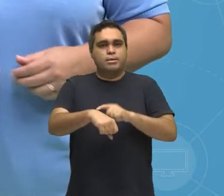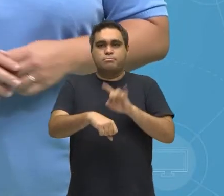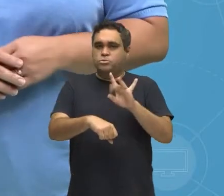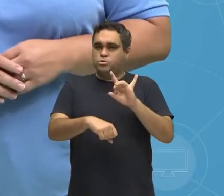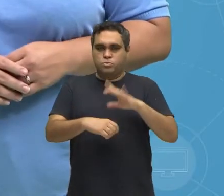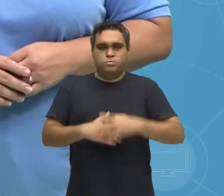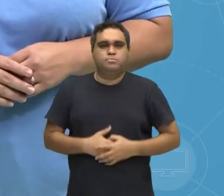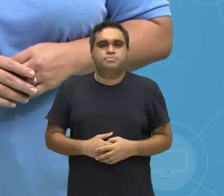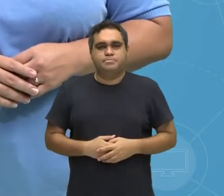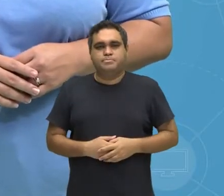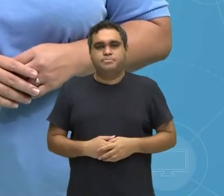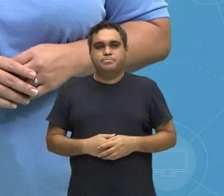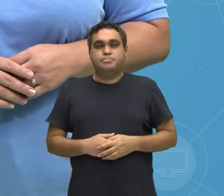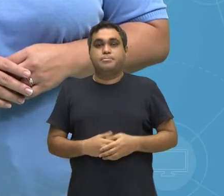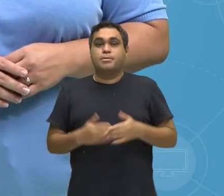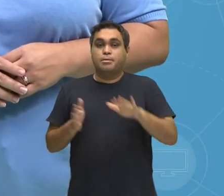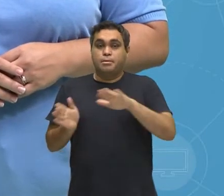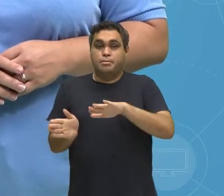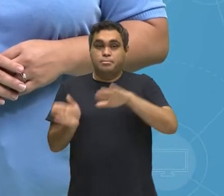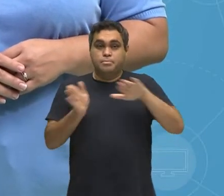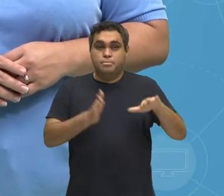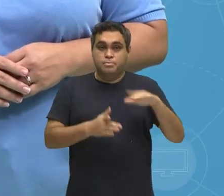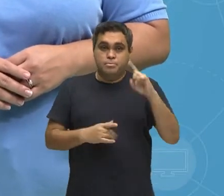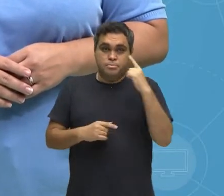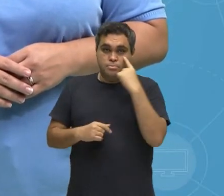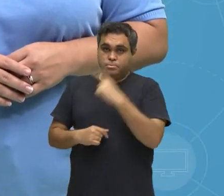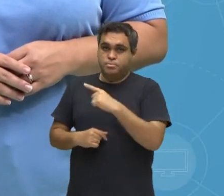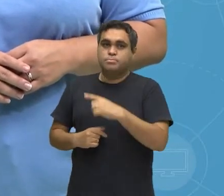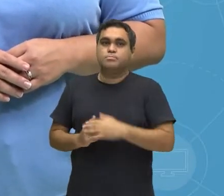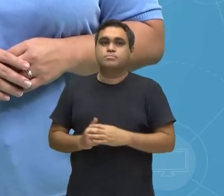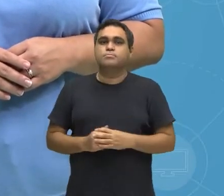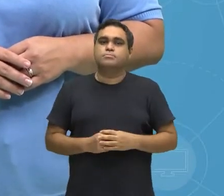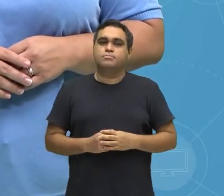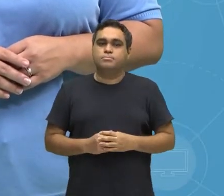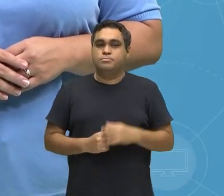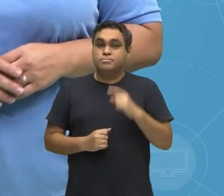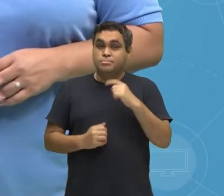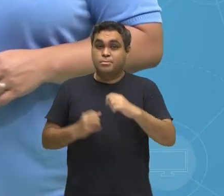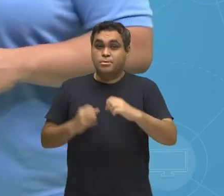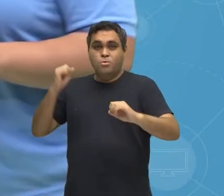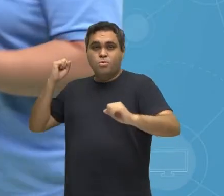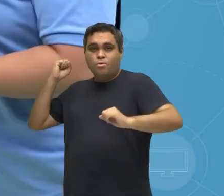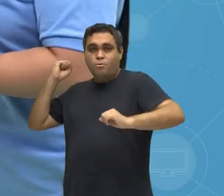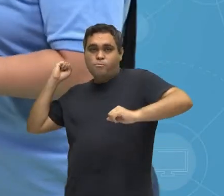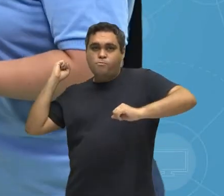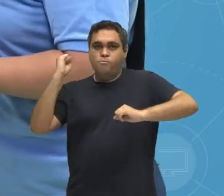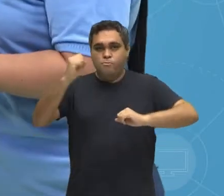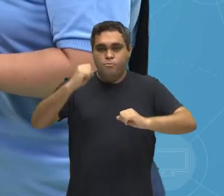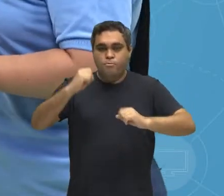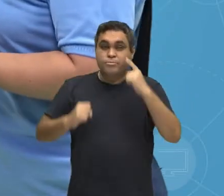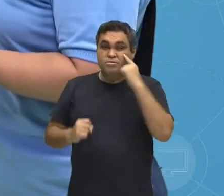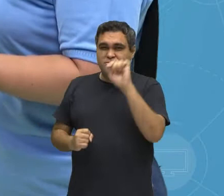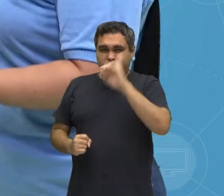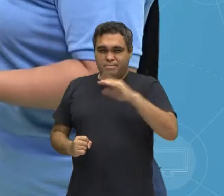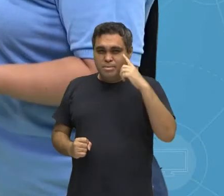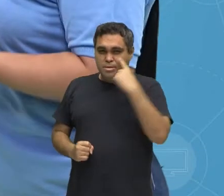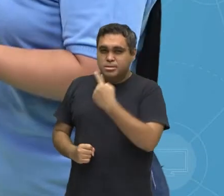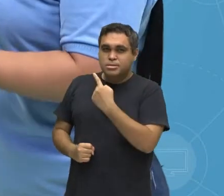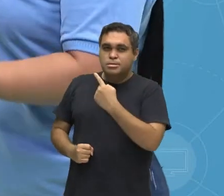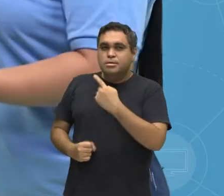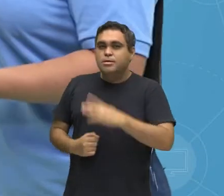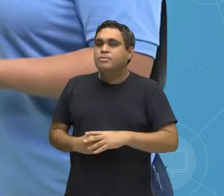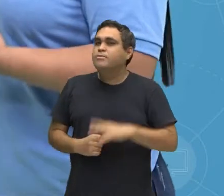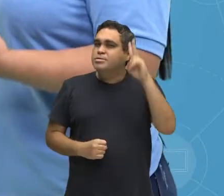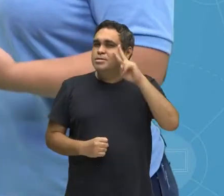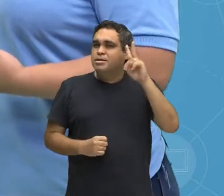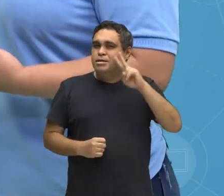tempo. Prosseguindo, nós temos o arremesso de lança. E olhando para essa imagem, vocês não lembram aí de